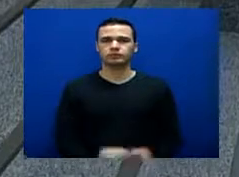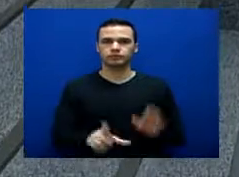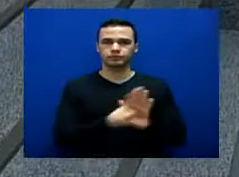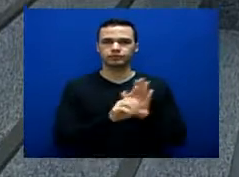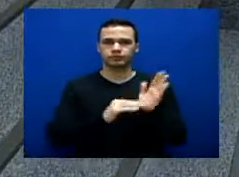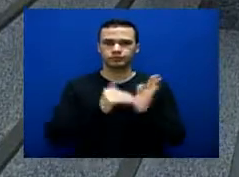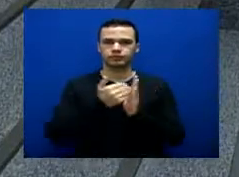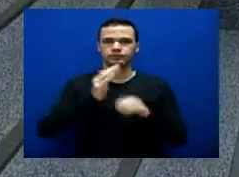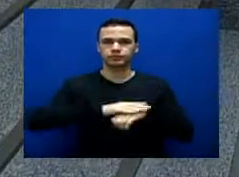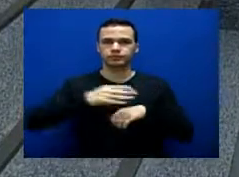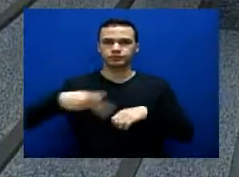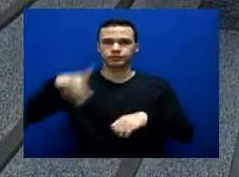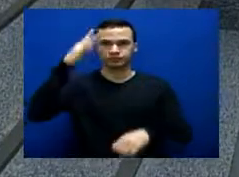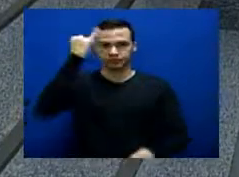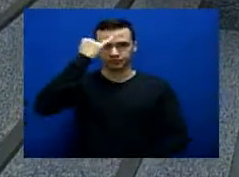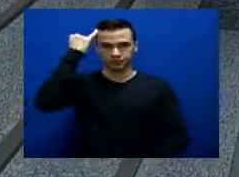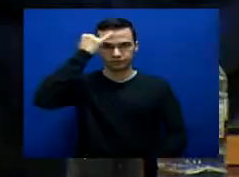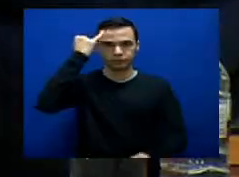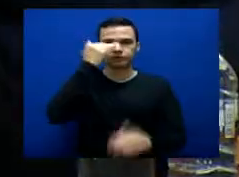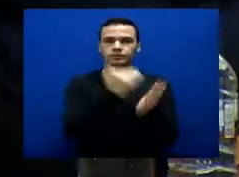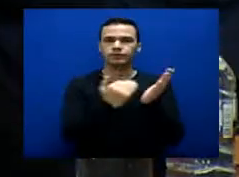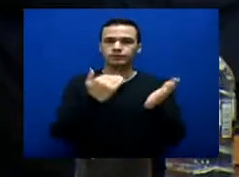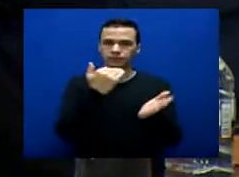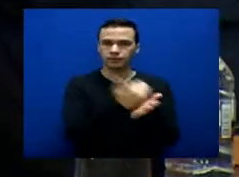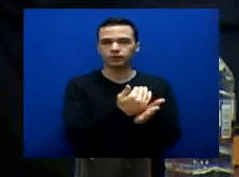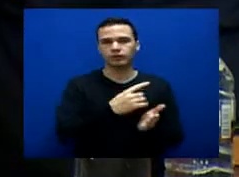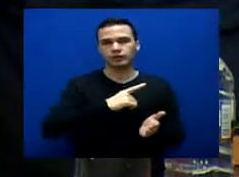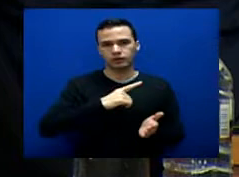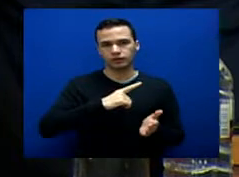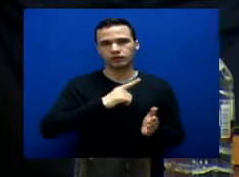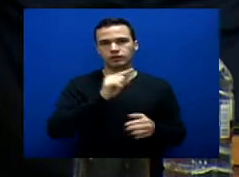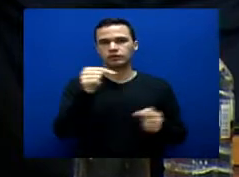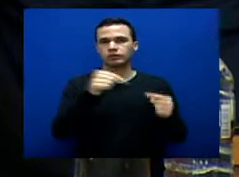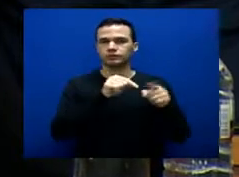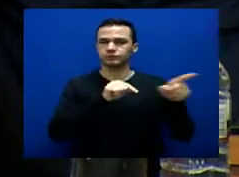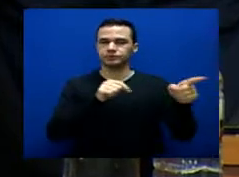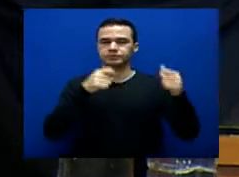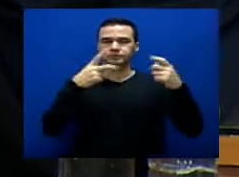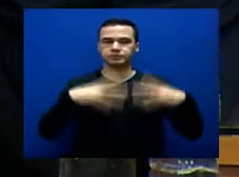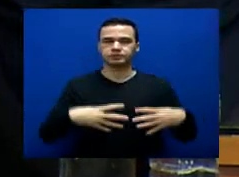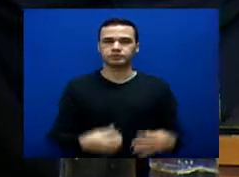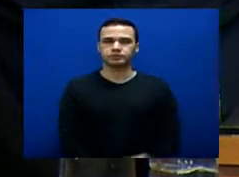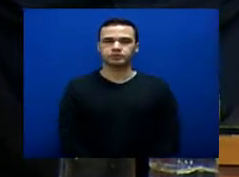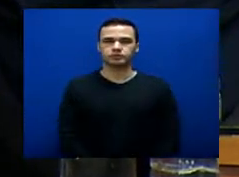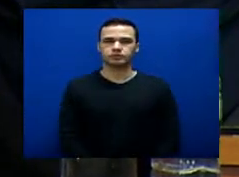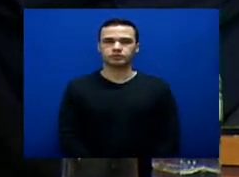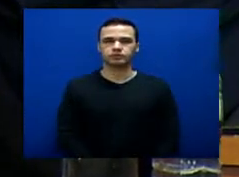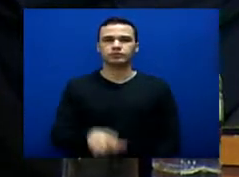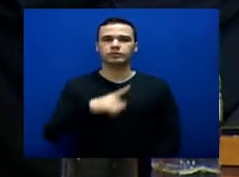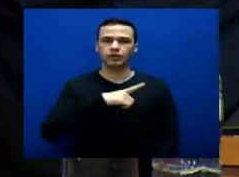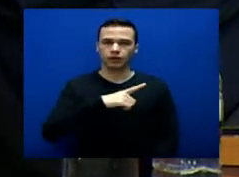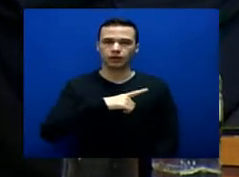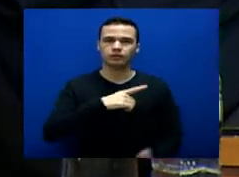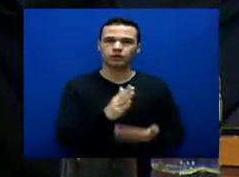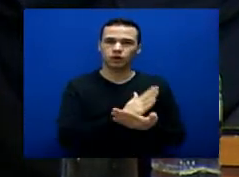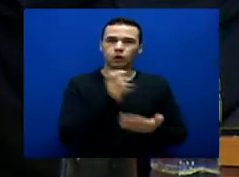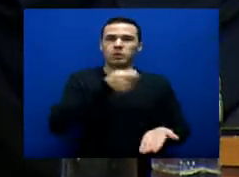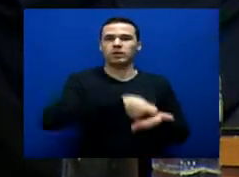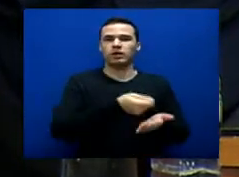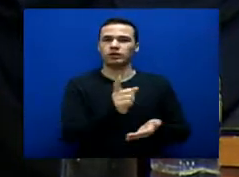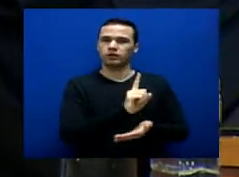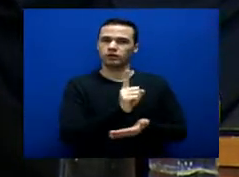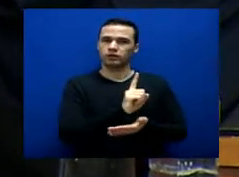Emenda do vereador Ineu Toledo, acrescenta onde couber o seguinte artigo. Estarão isentos de pagamento